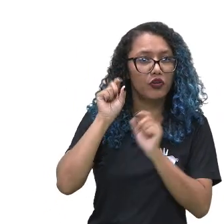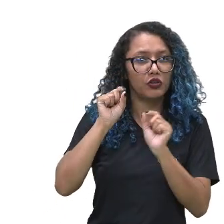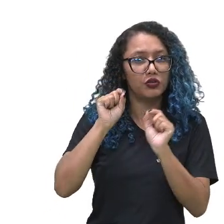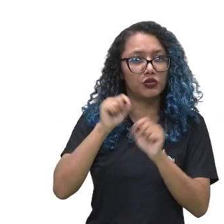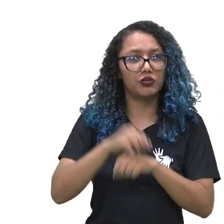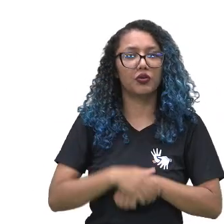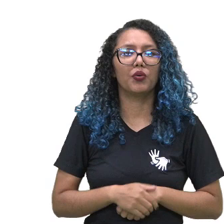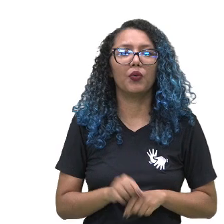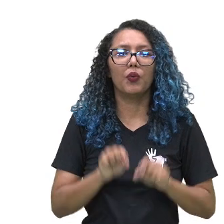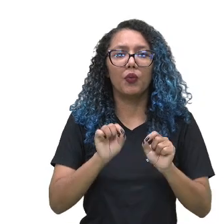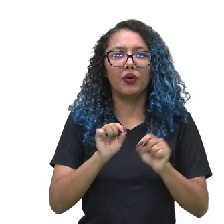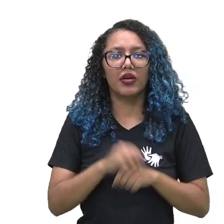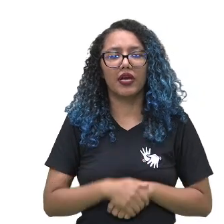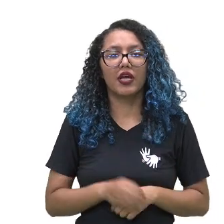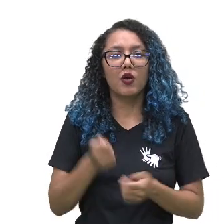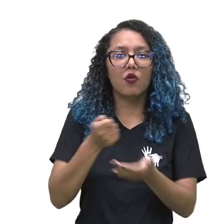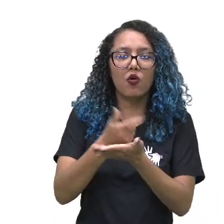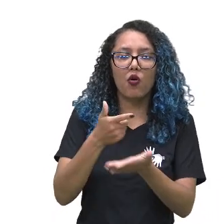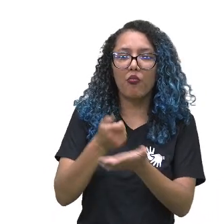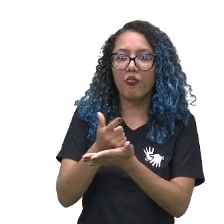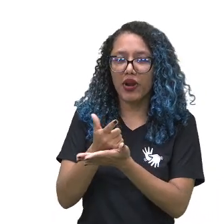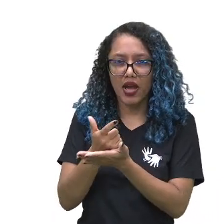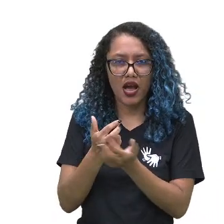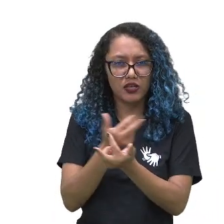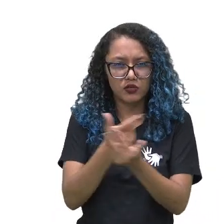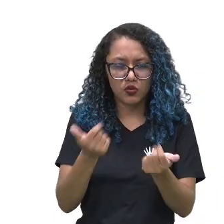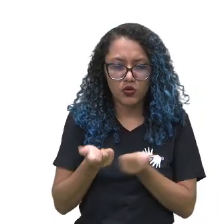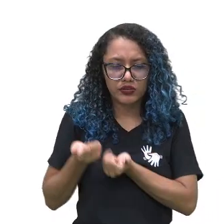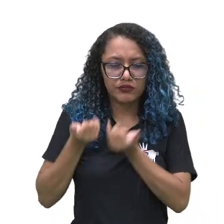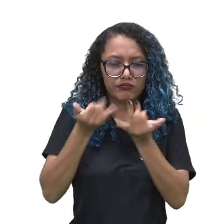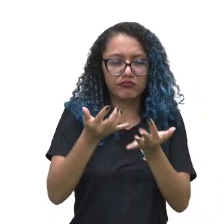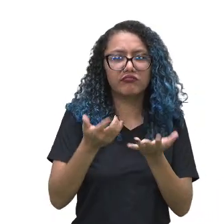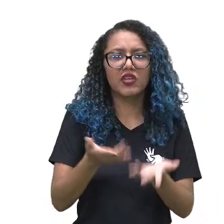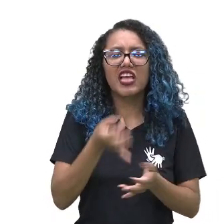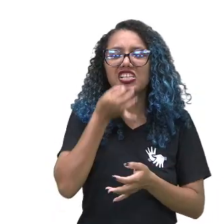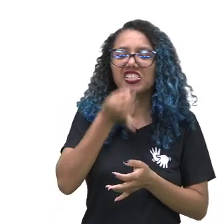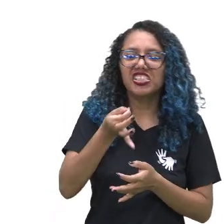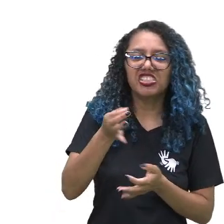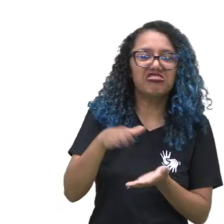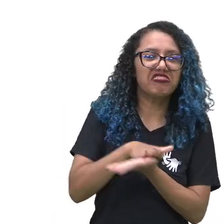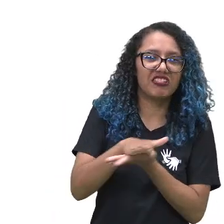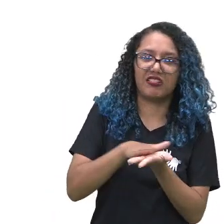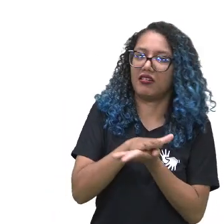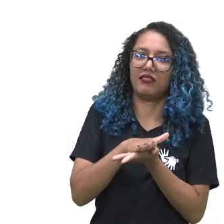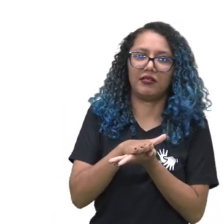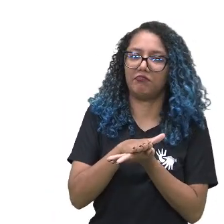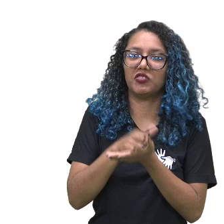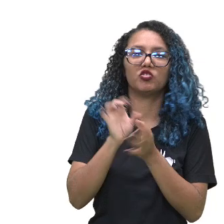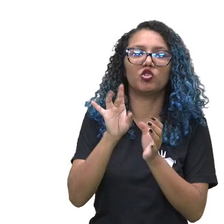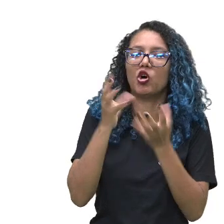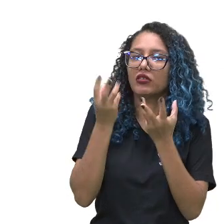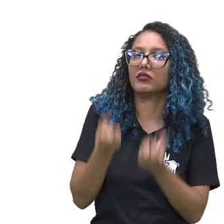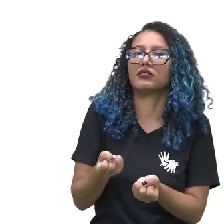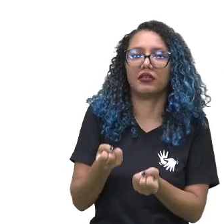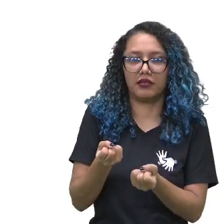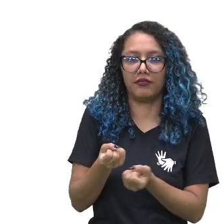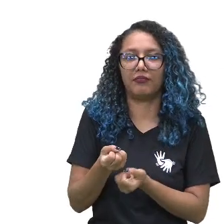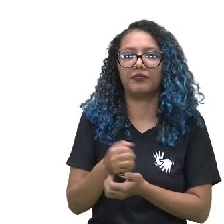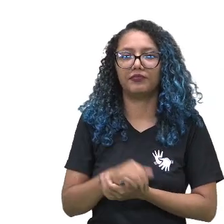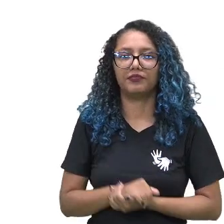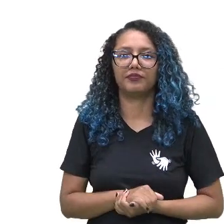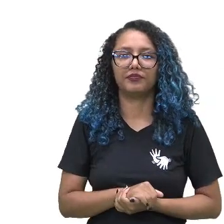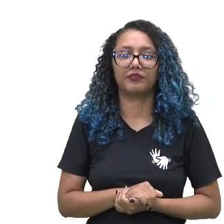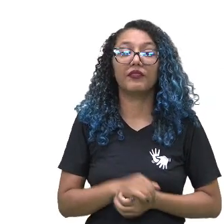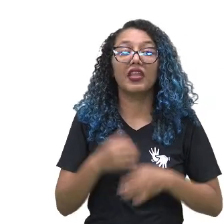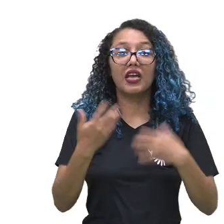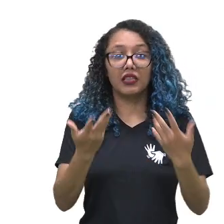é ofertado, sem qualquer senso crítico. Desta forma, a indústria cultural